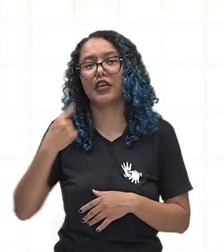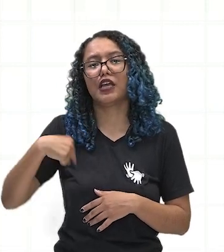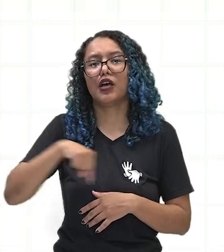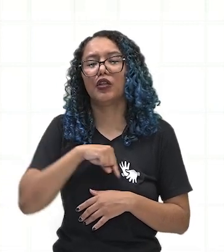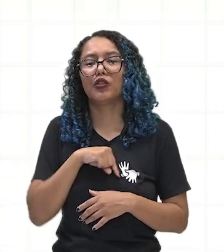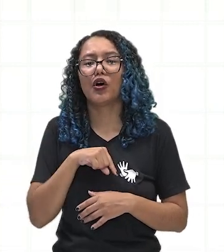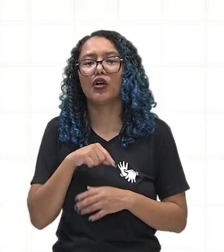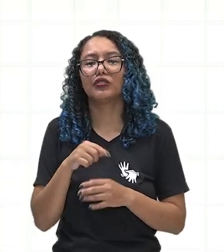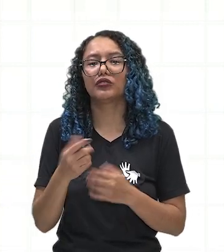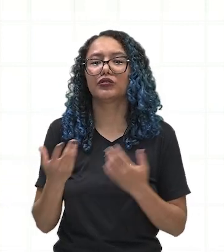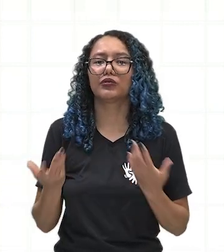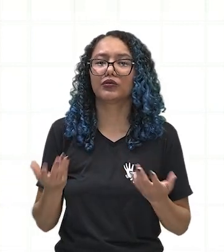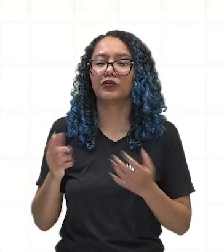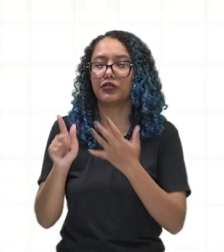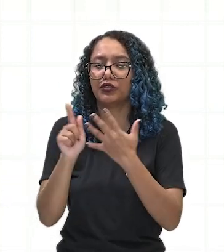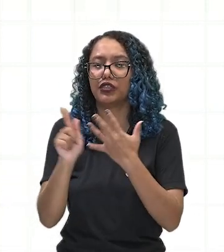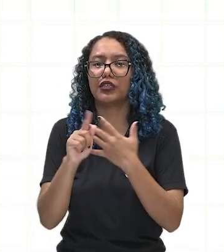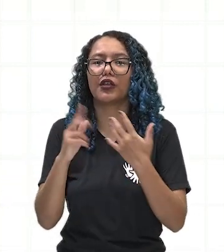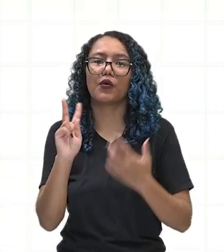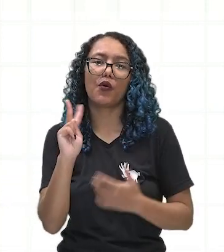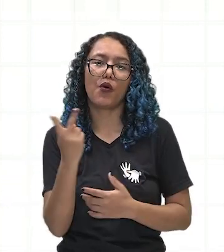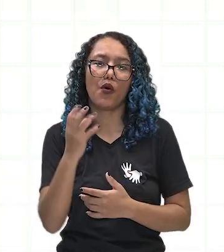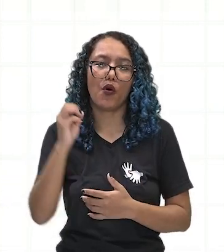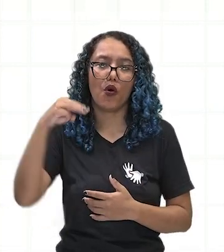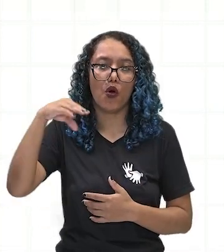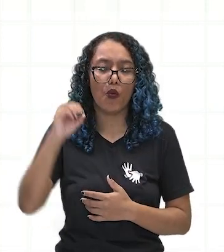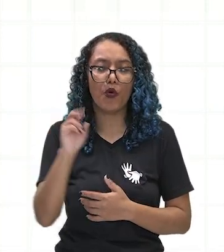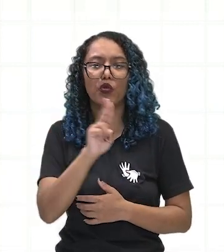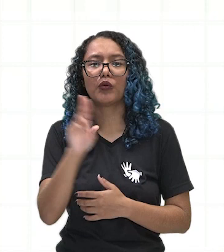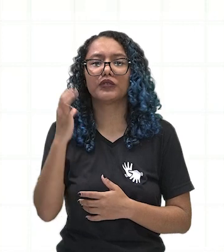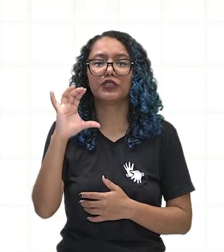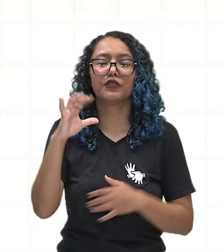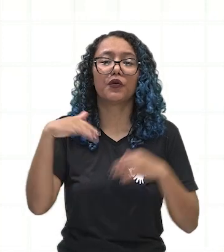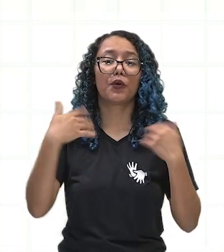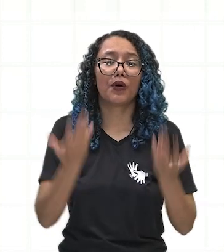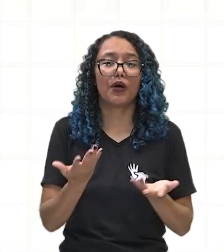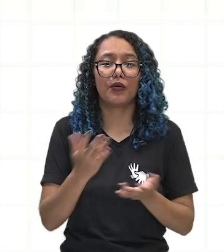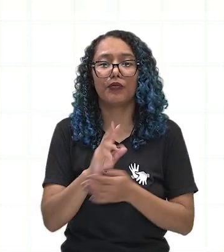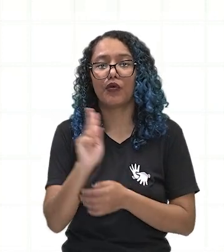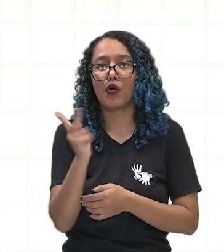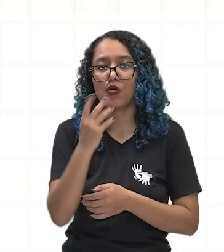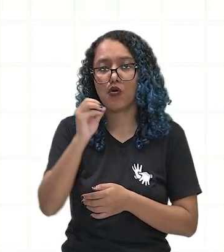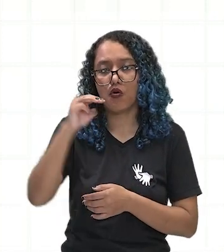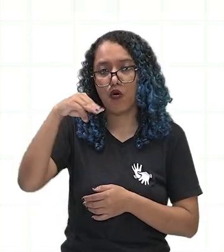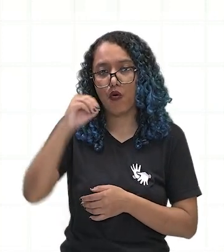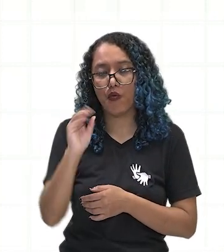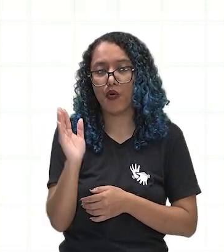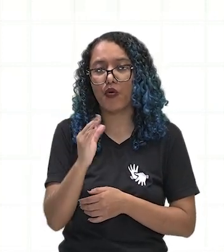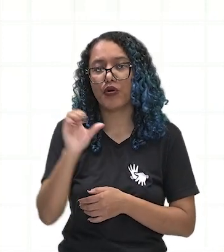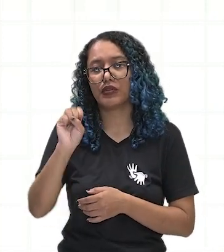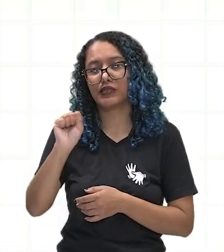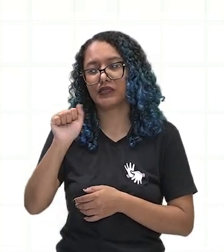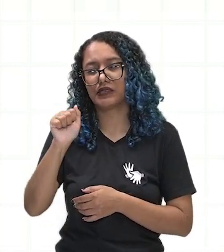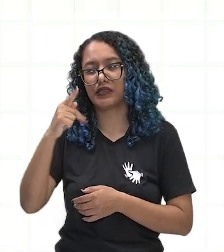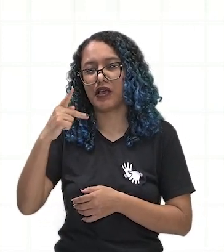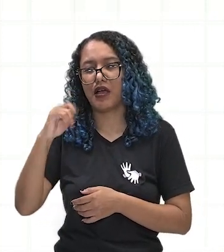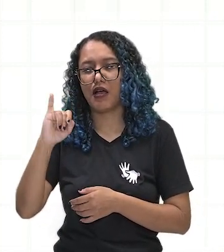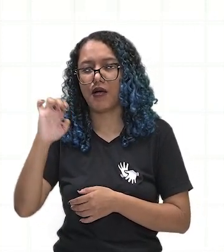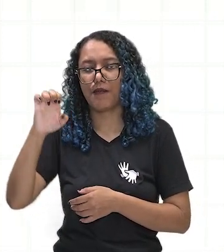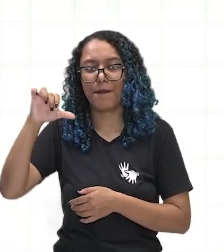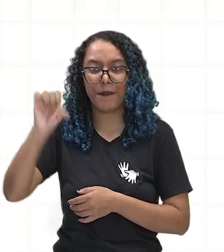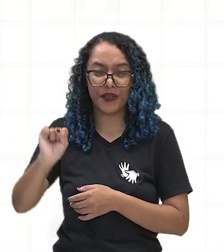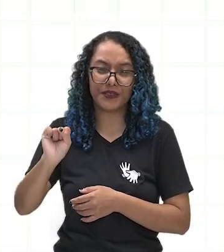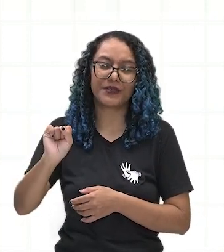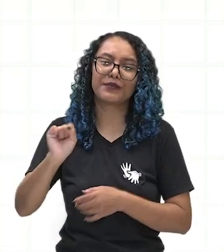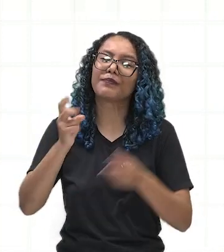humanos pertencemos ao gênero Homo e o nosso nome científico vai ser Homo sapiens. Então, você observa